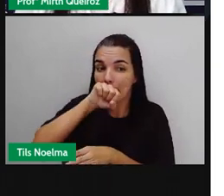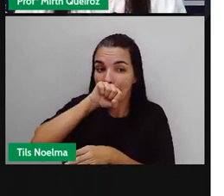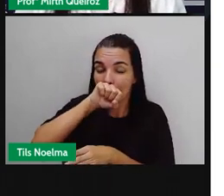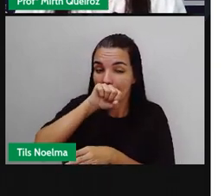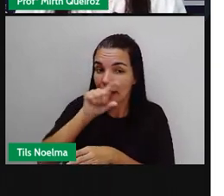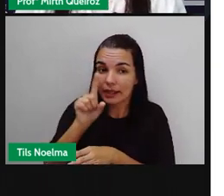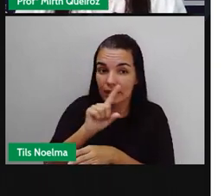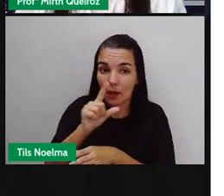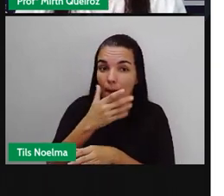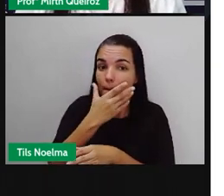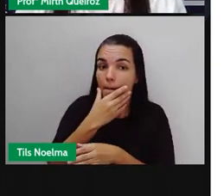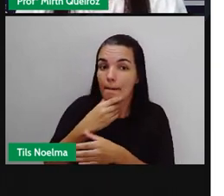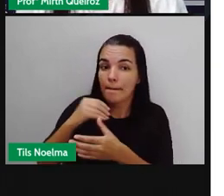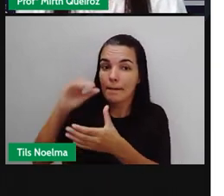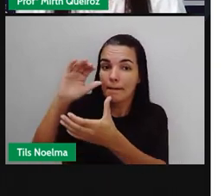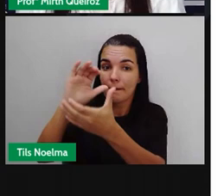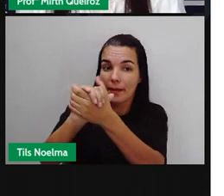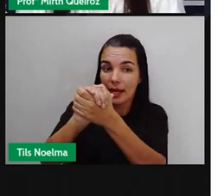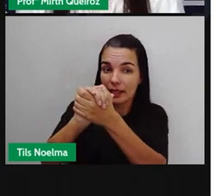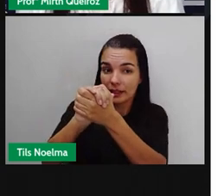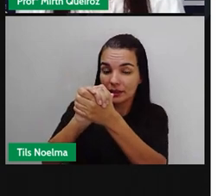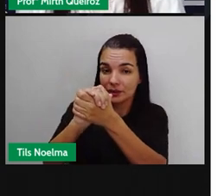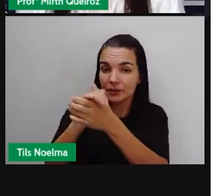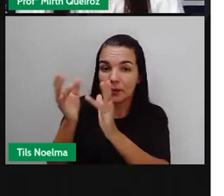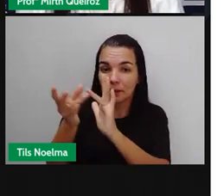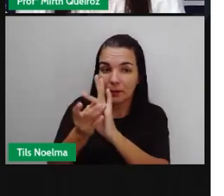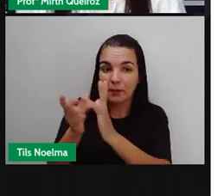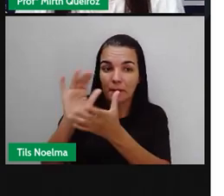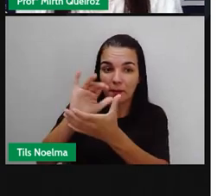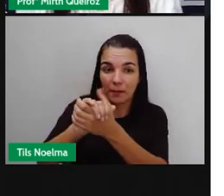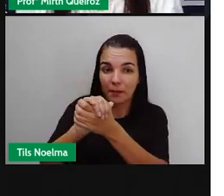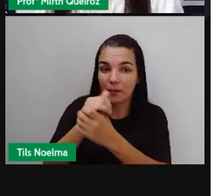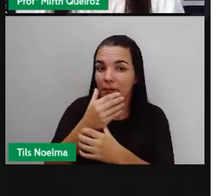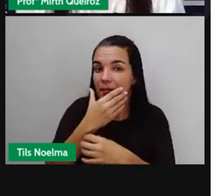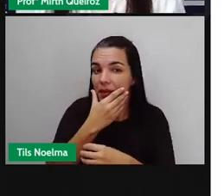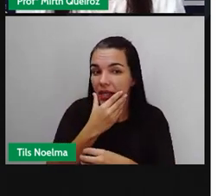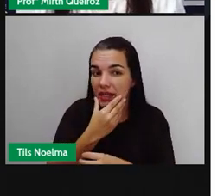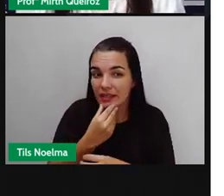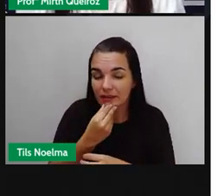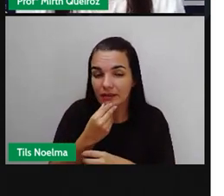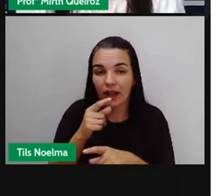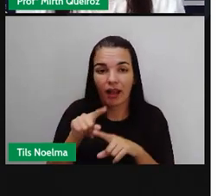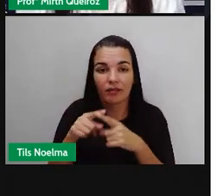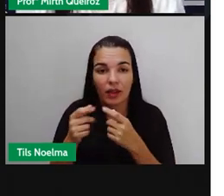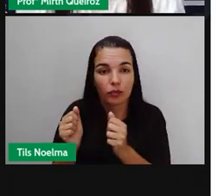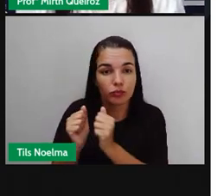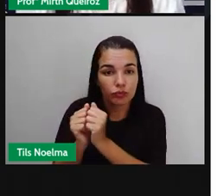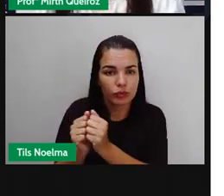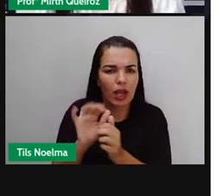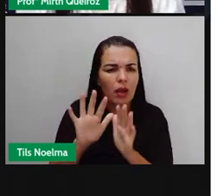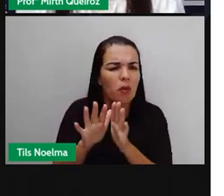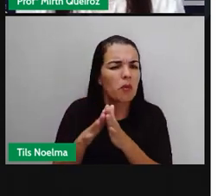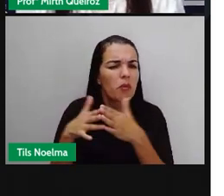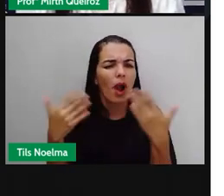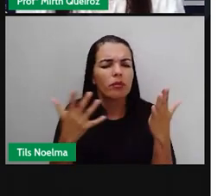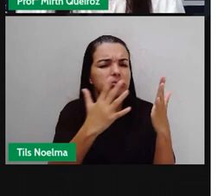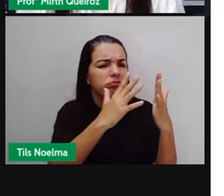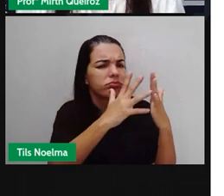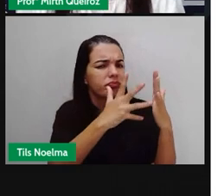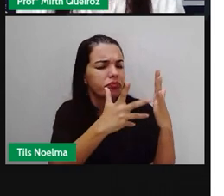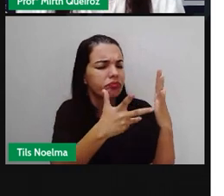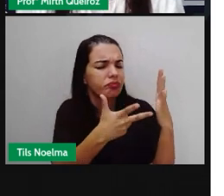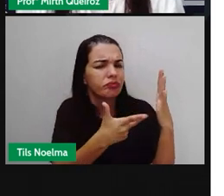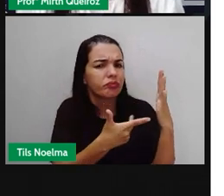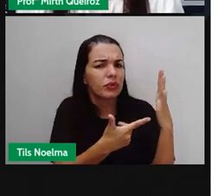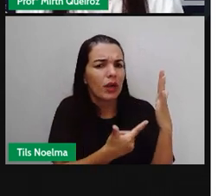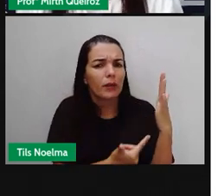que ela tece o marido dela que começa a desenrolar aí a história, né? Quais as características desses personagens? Nós temos aí